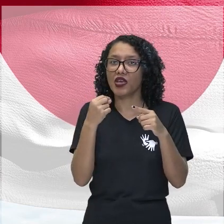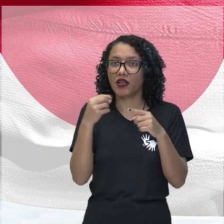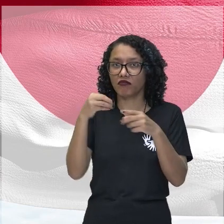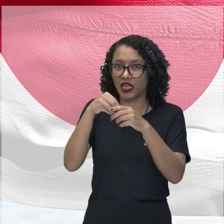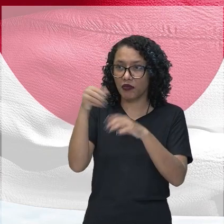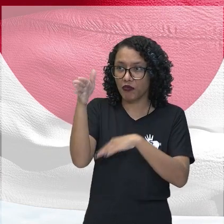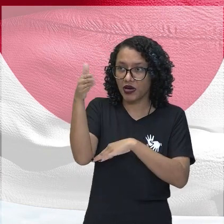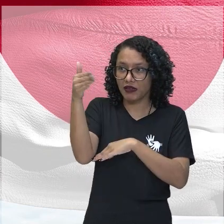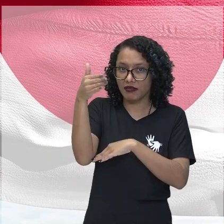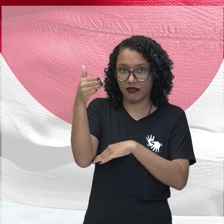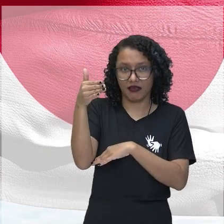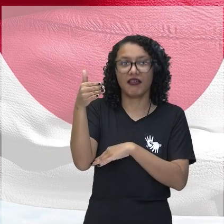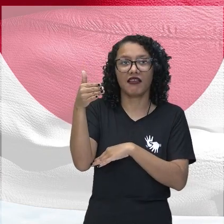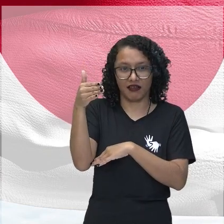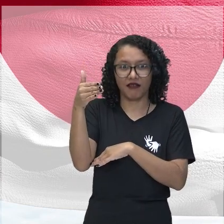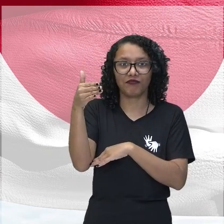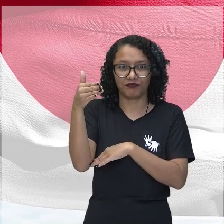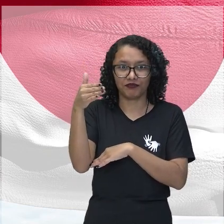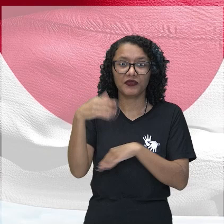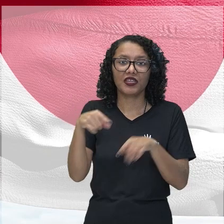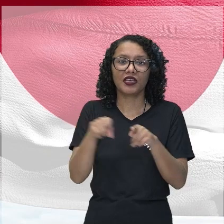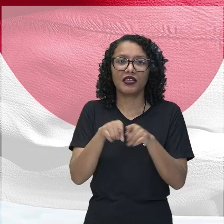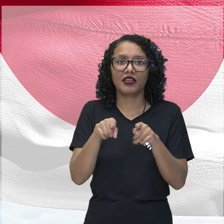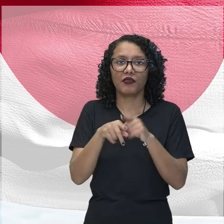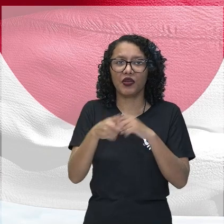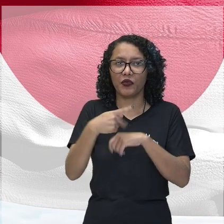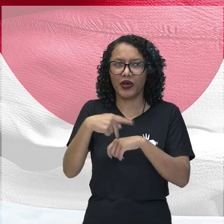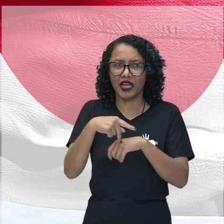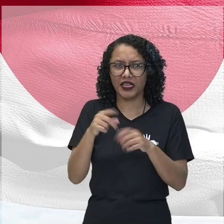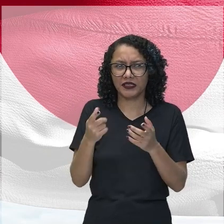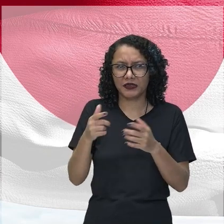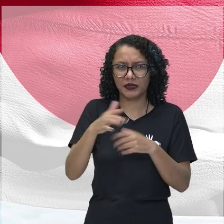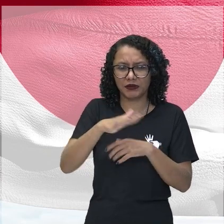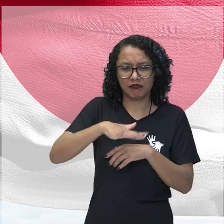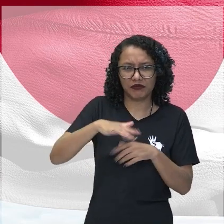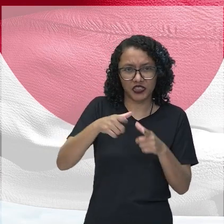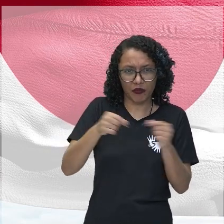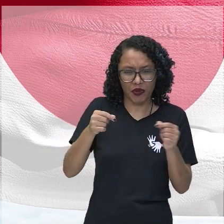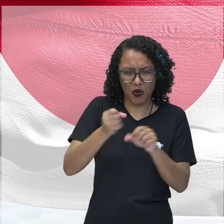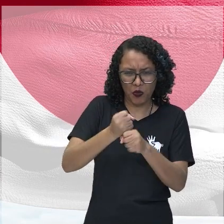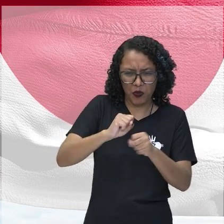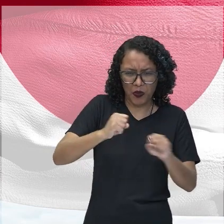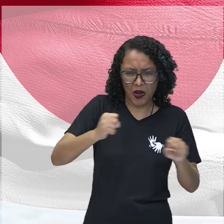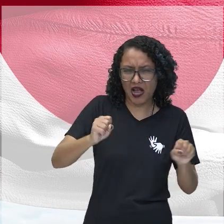O Japão, ele é um país que não é muito extenso, tá? Tem uma área aí de